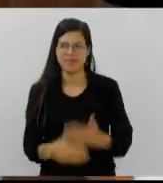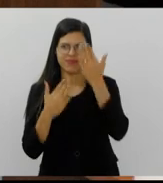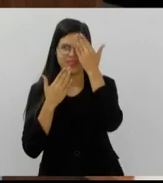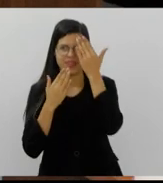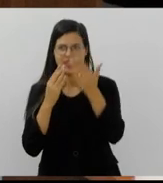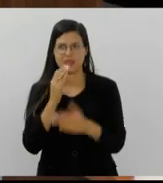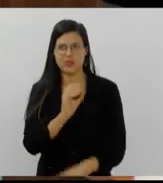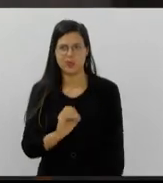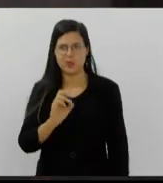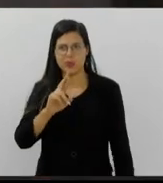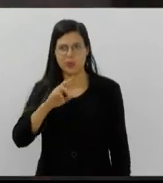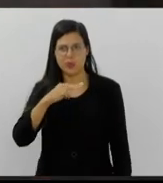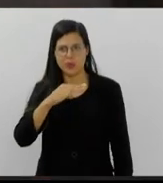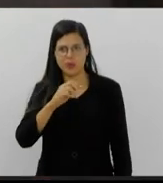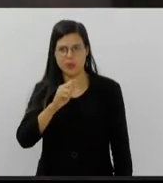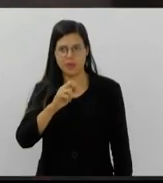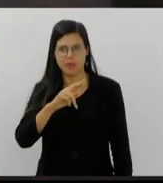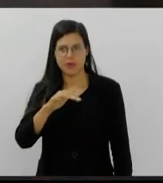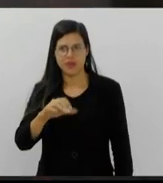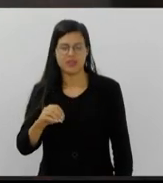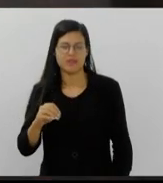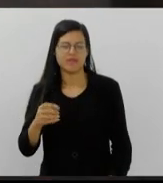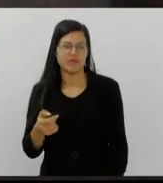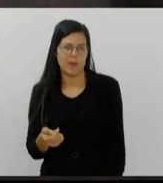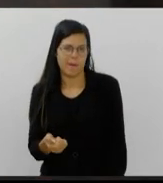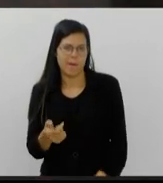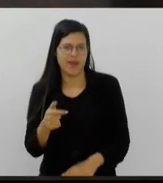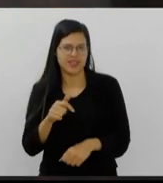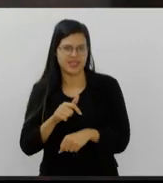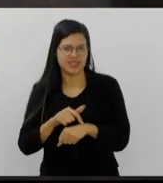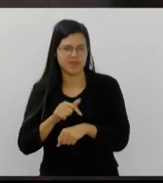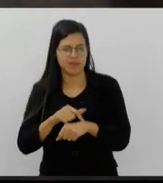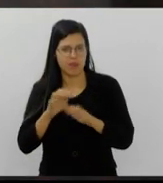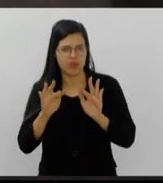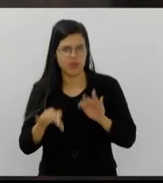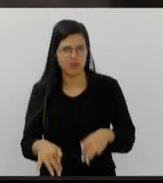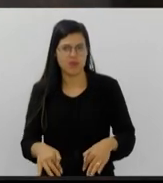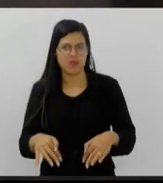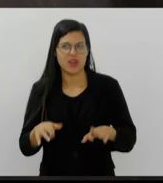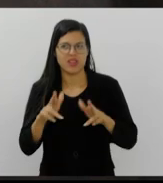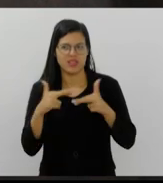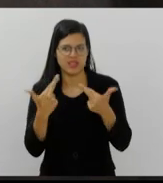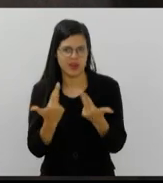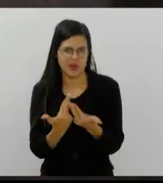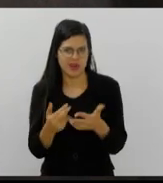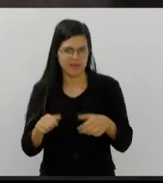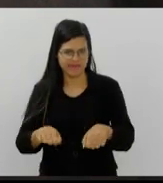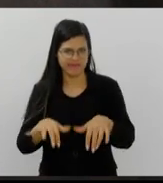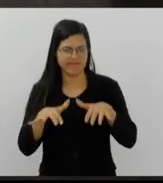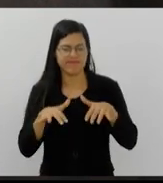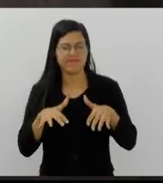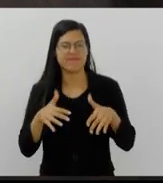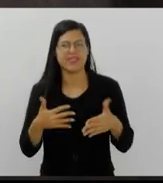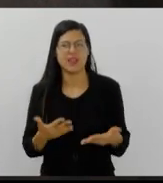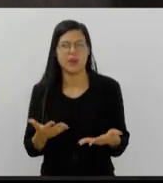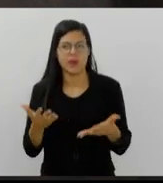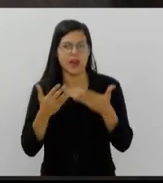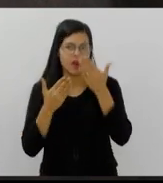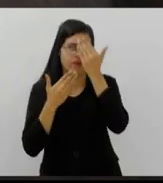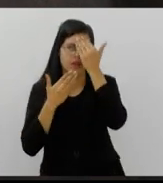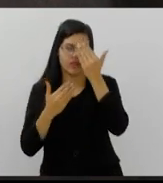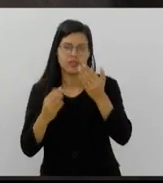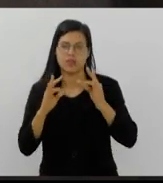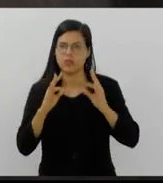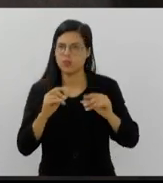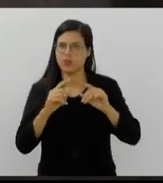Vieira. Bem, estamos chegando ao finalzinho dessa sessão, né? Não podia finalizar sem agradecer a todos os servidores